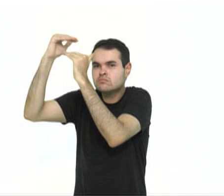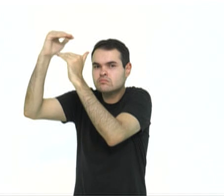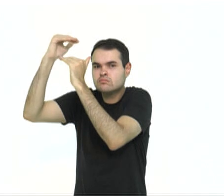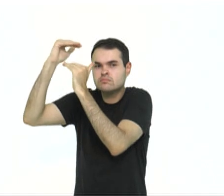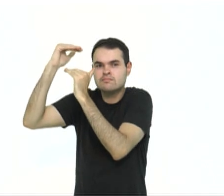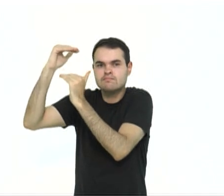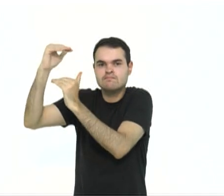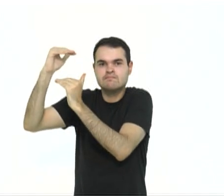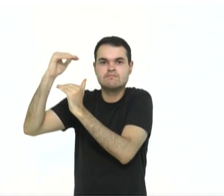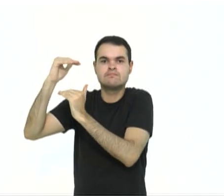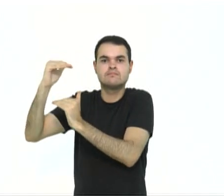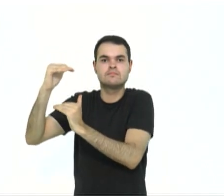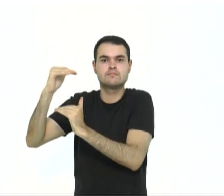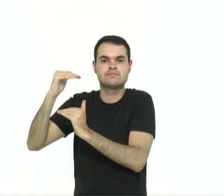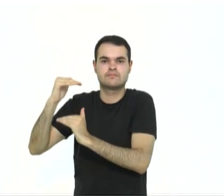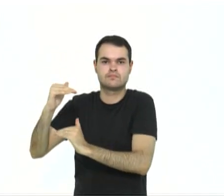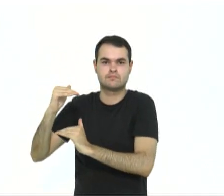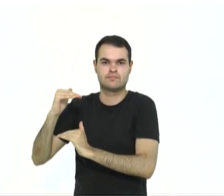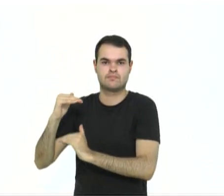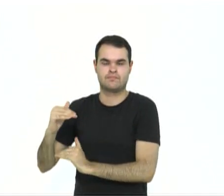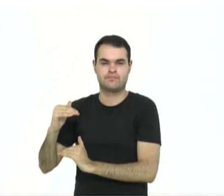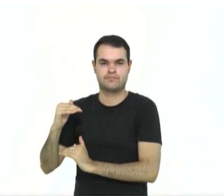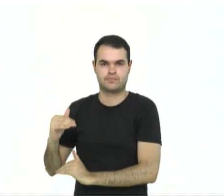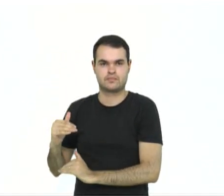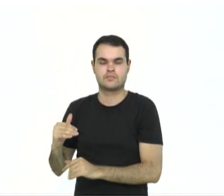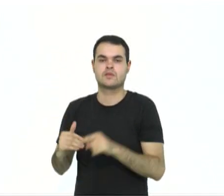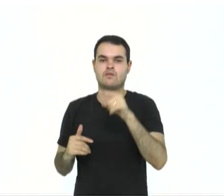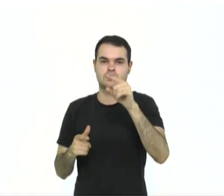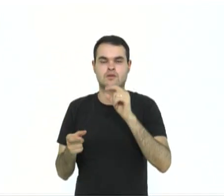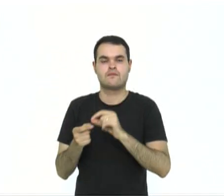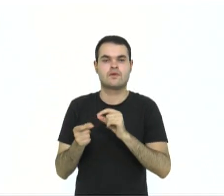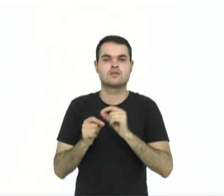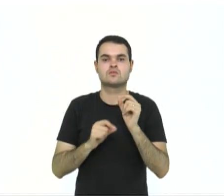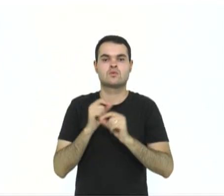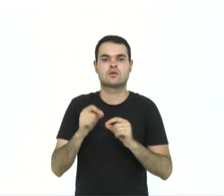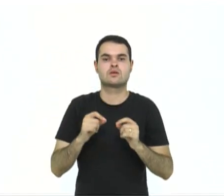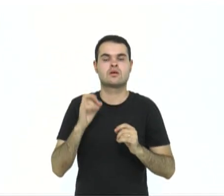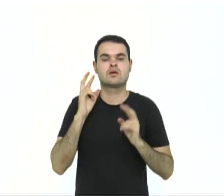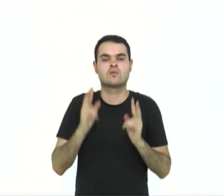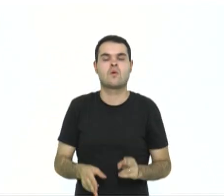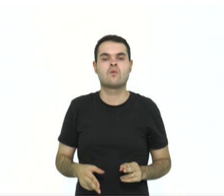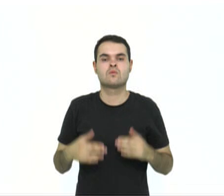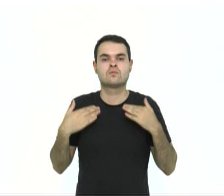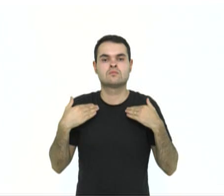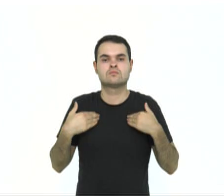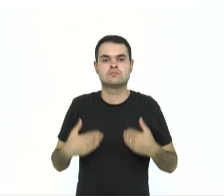e dentro desse esquema, você faz uma espécie de um esqueletinho,